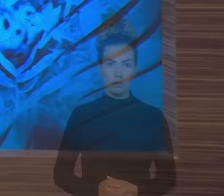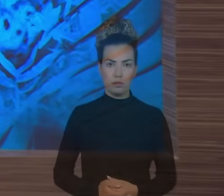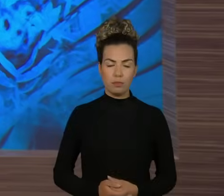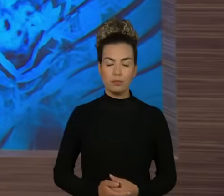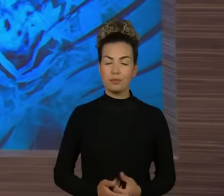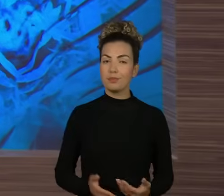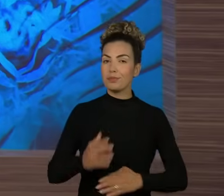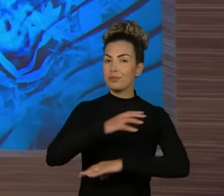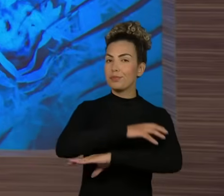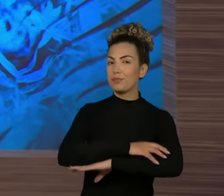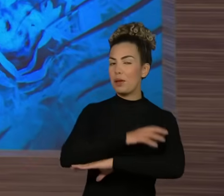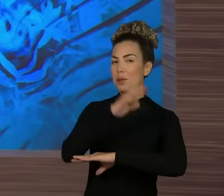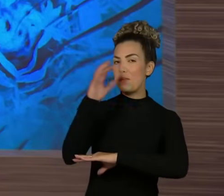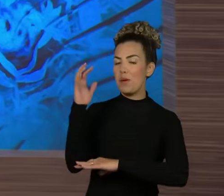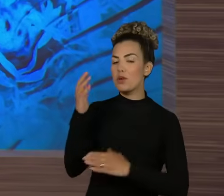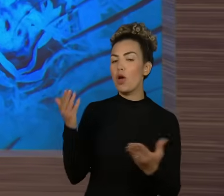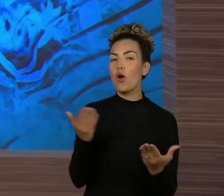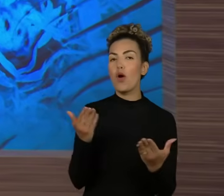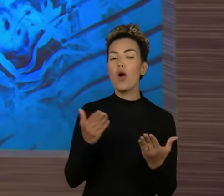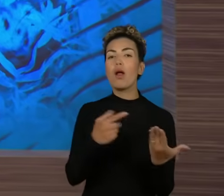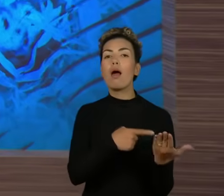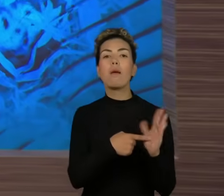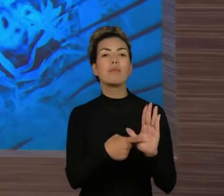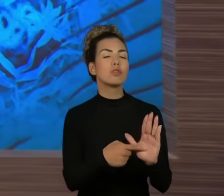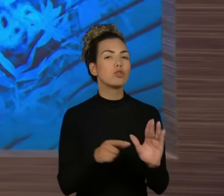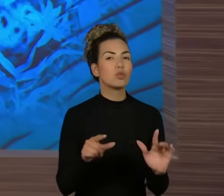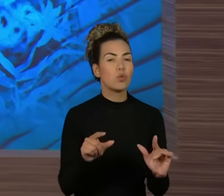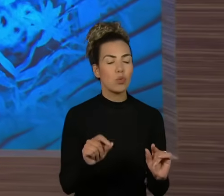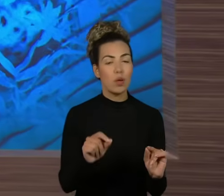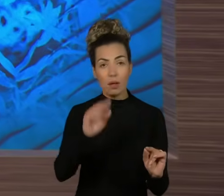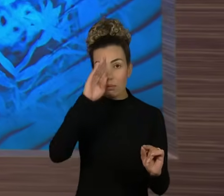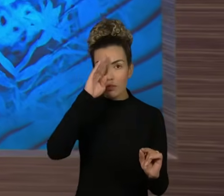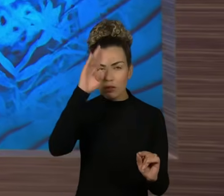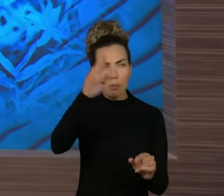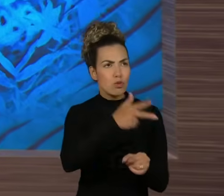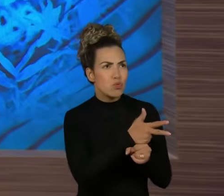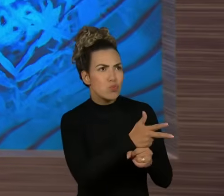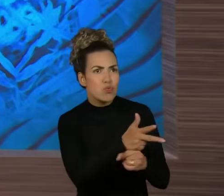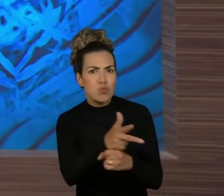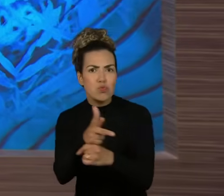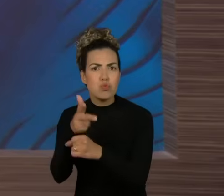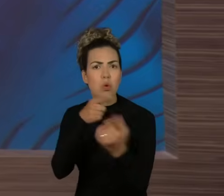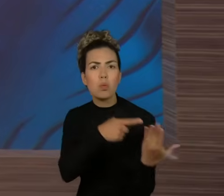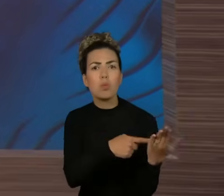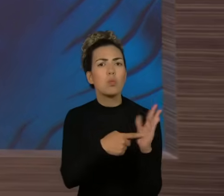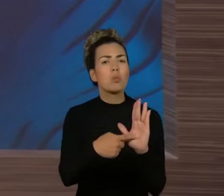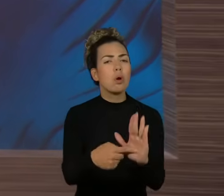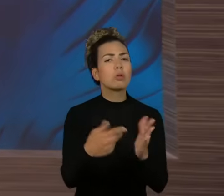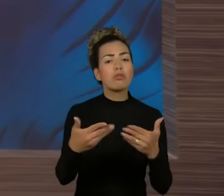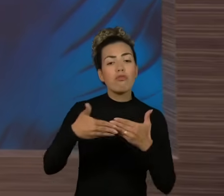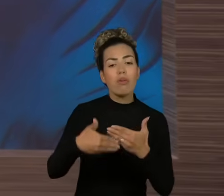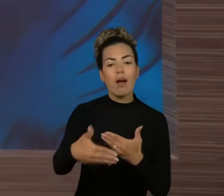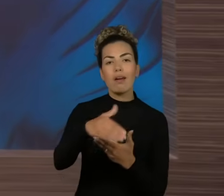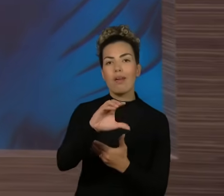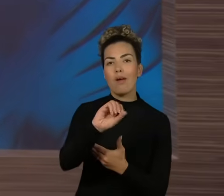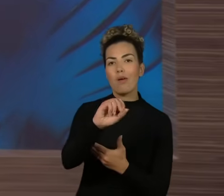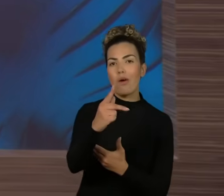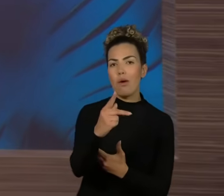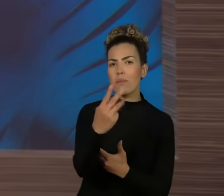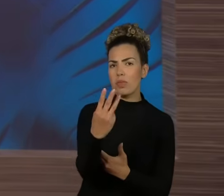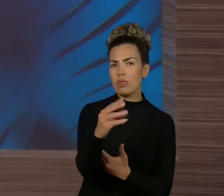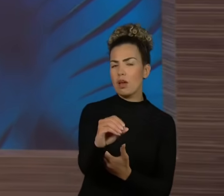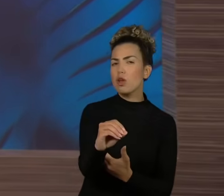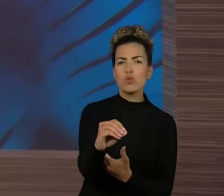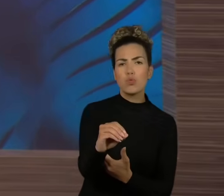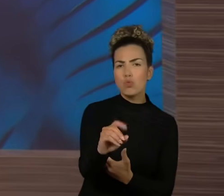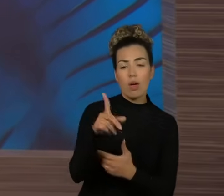O Repórter Eco apresenta mais uma reportagem da série especial sobre os preparativos da COP30, a Conferência da ONU